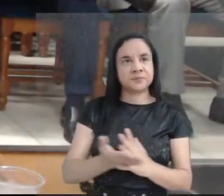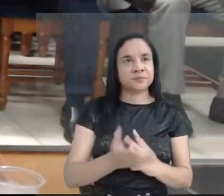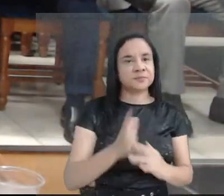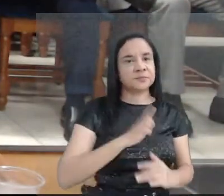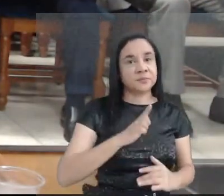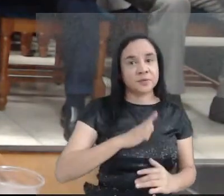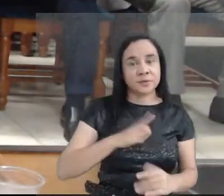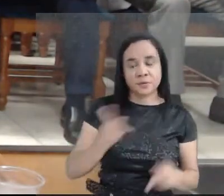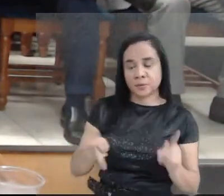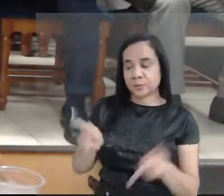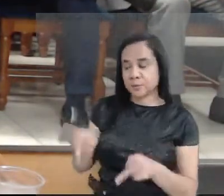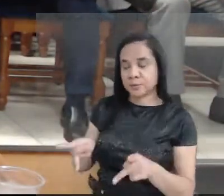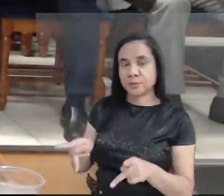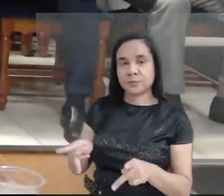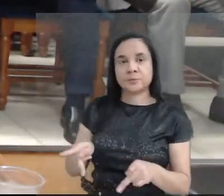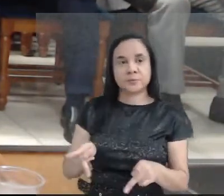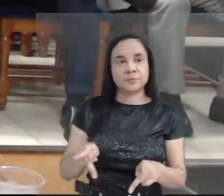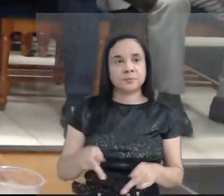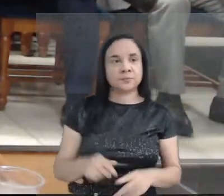povo